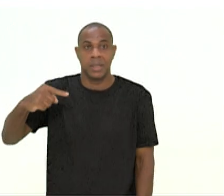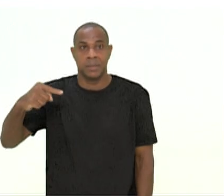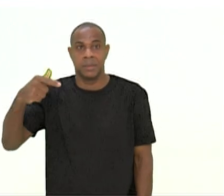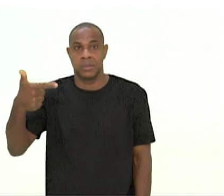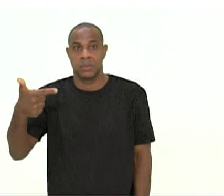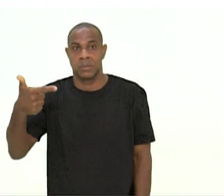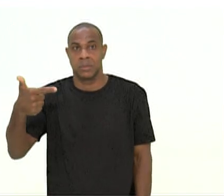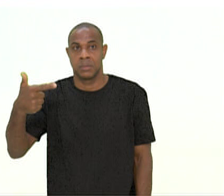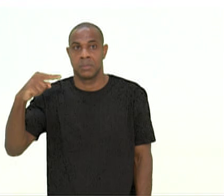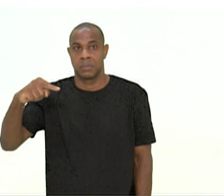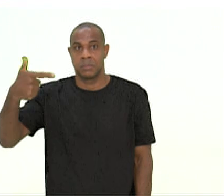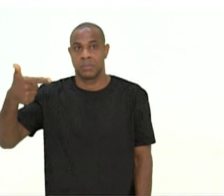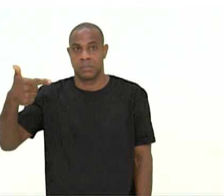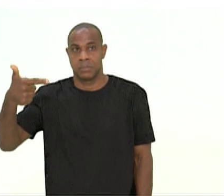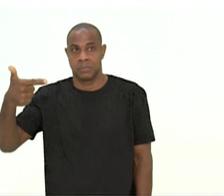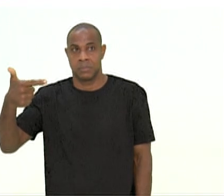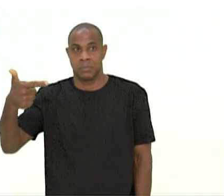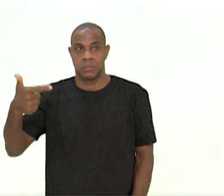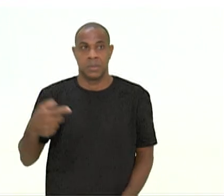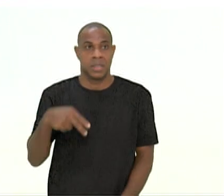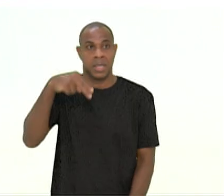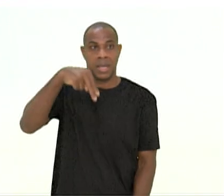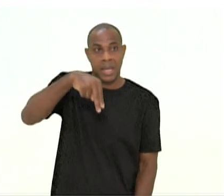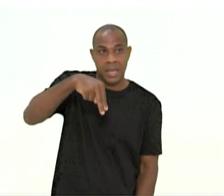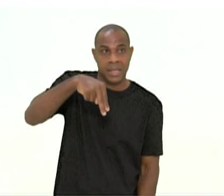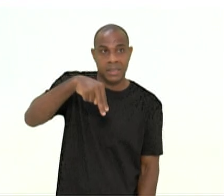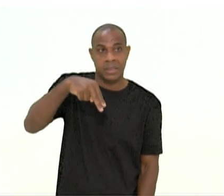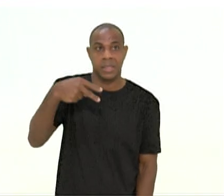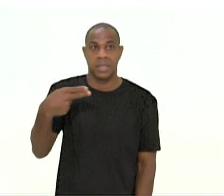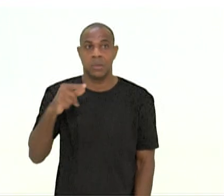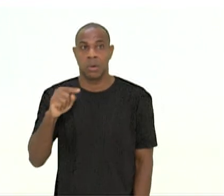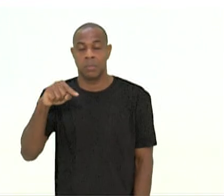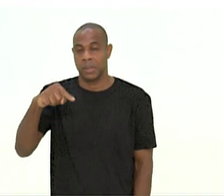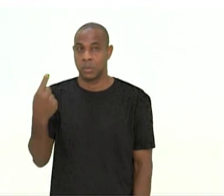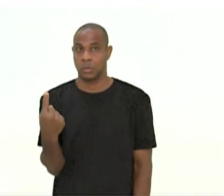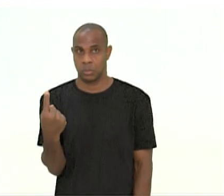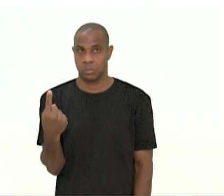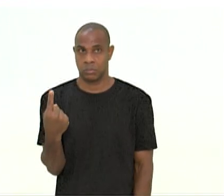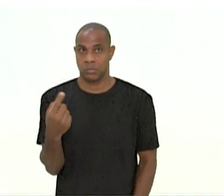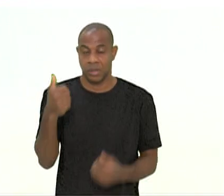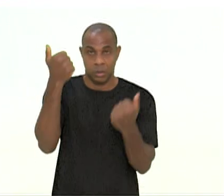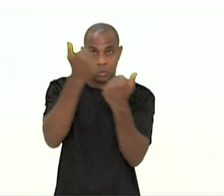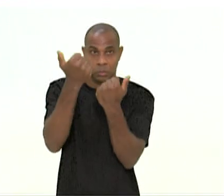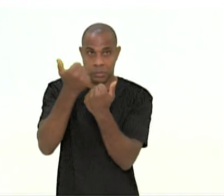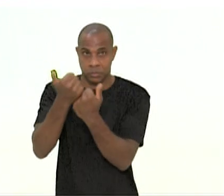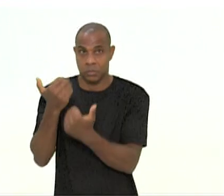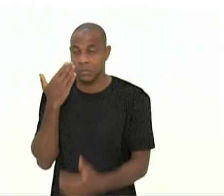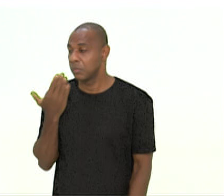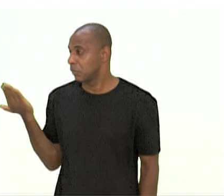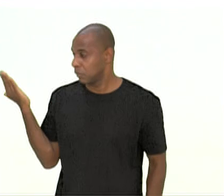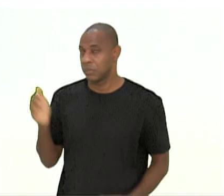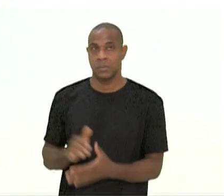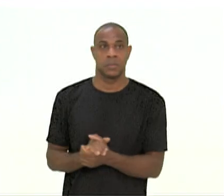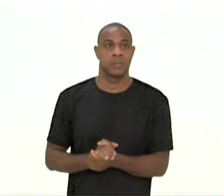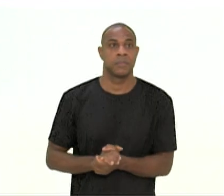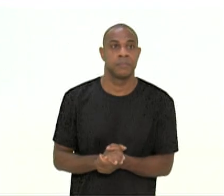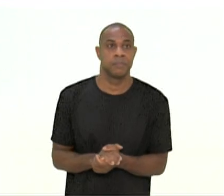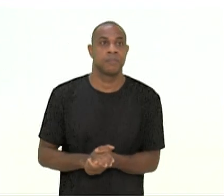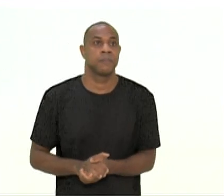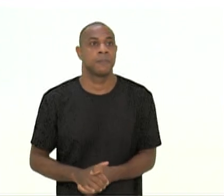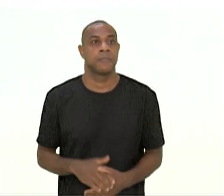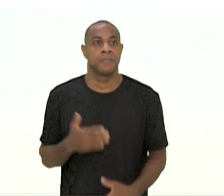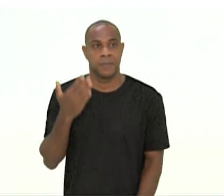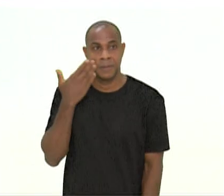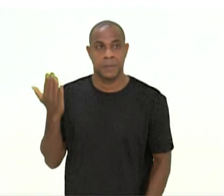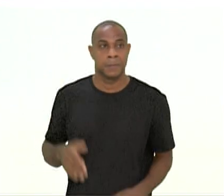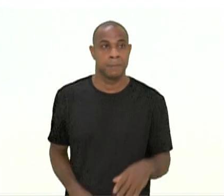do n você coloca menos 1 e faz a continha para ver quanto que dá o valor numérico. Beleza? A letra B. Determine o valor numérico de